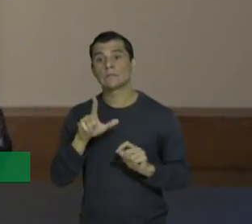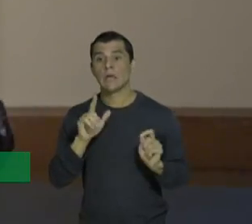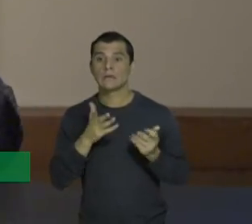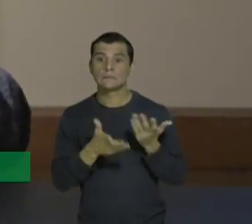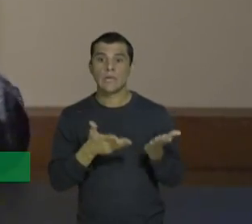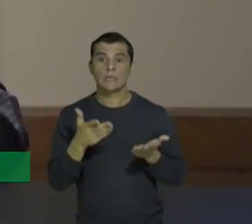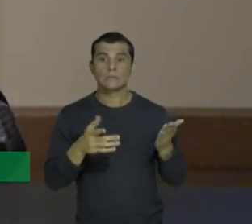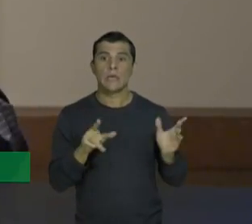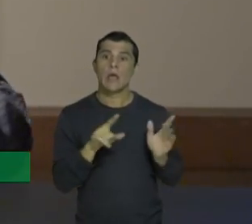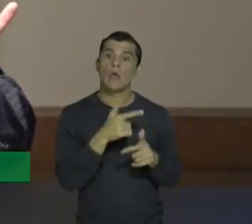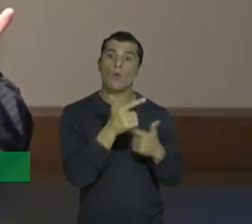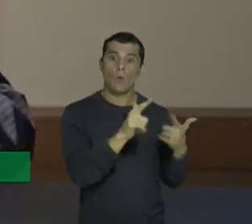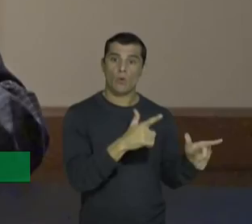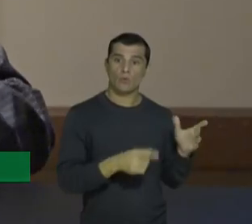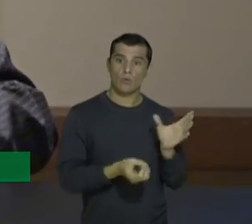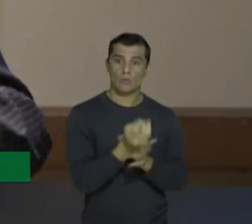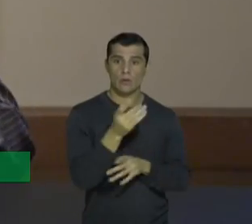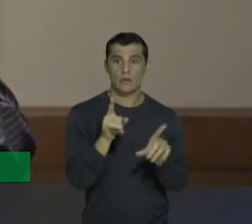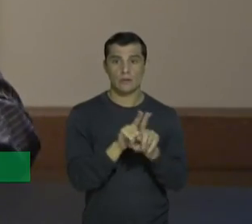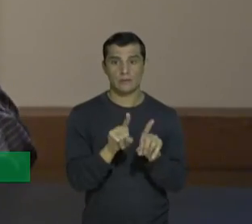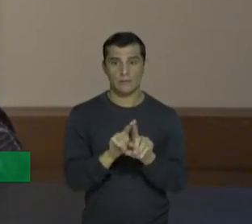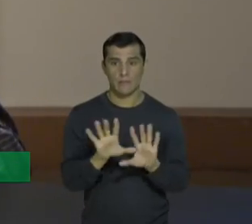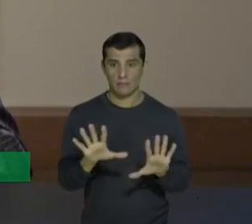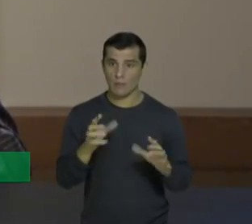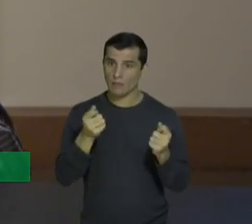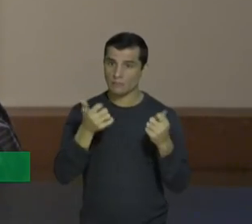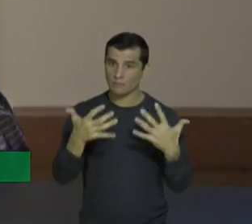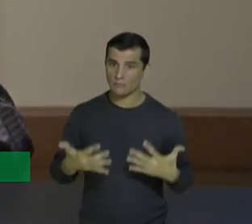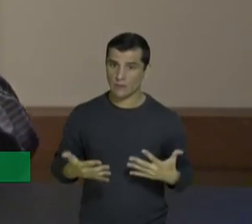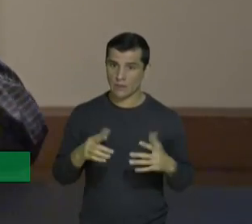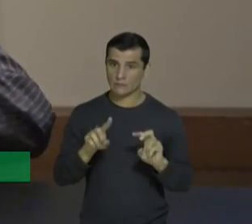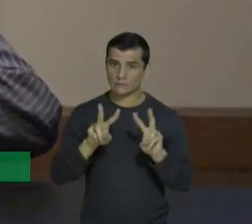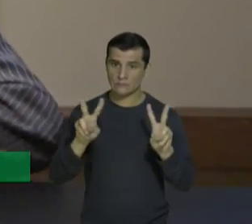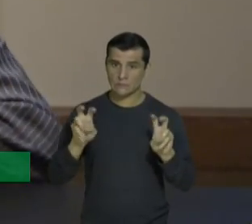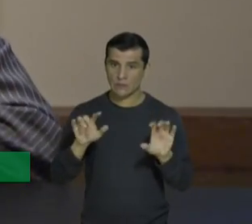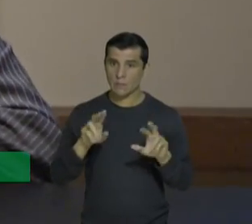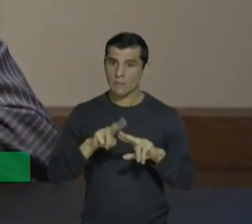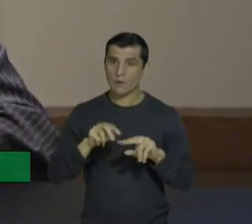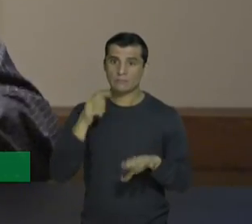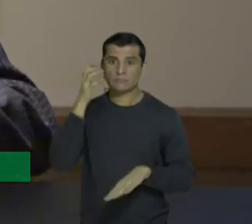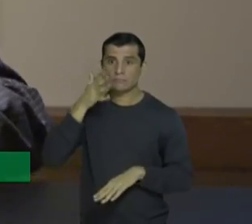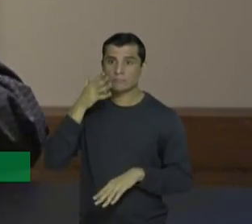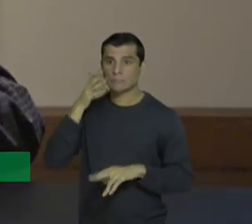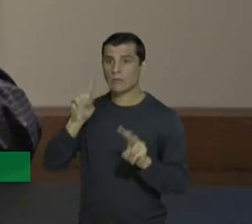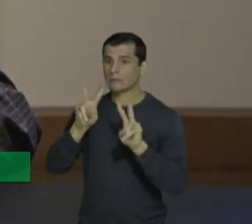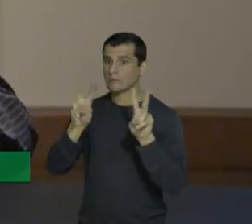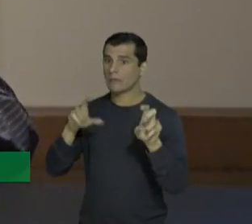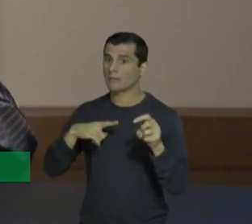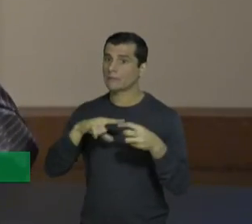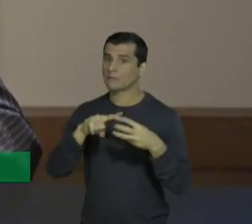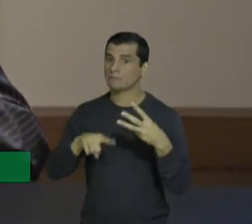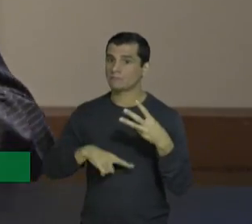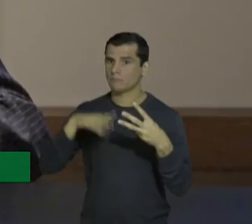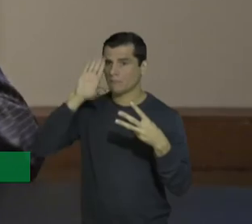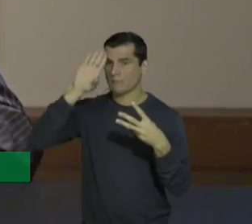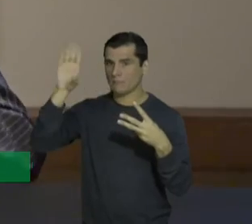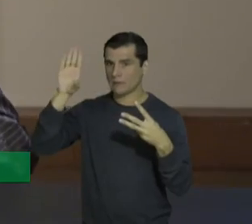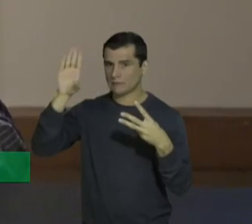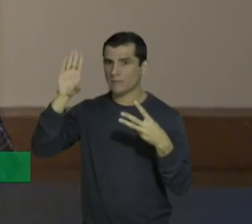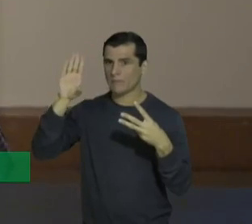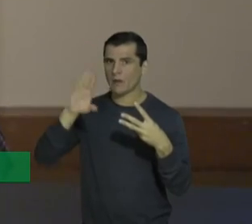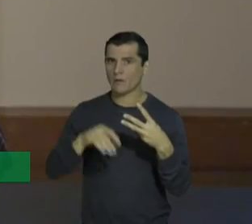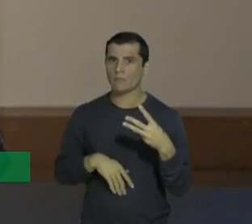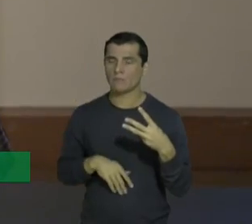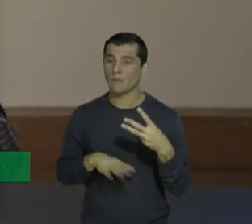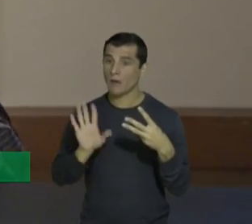outros eu vou explicar porquê então por isso hoje eh na minha fala eu vou falar sobre três pontos principais mais uma vez